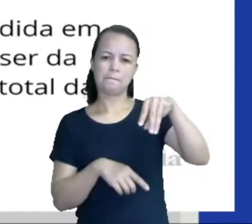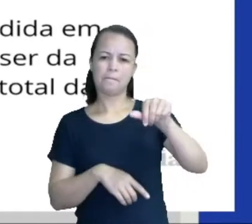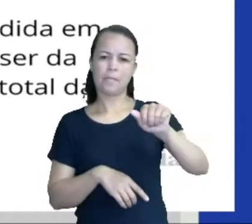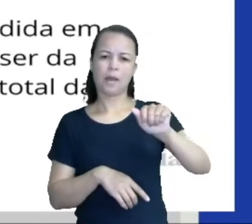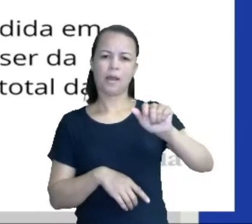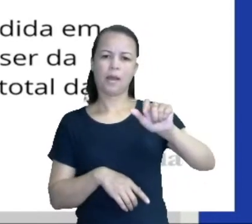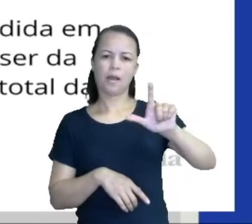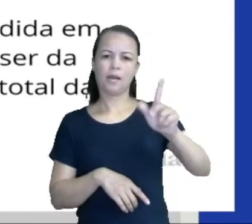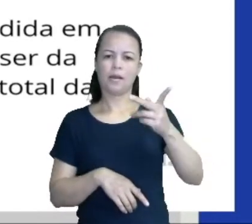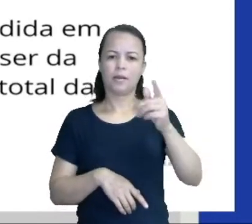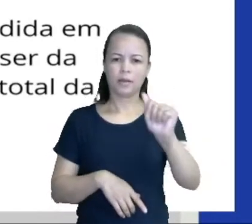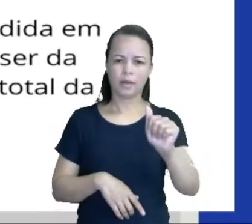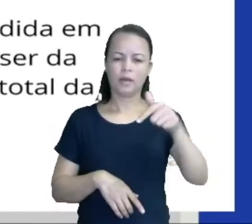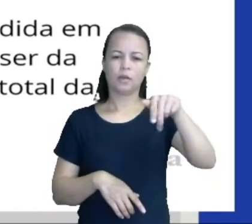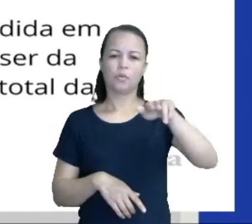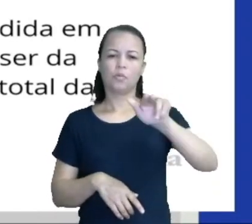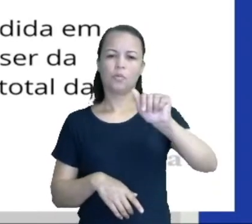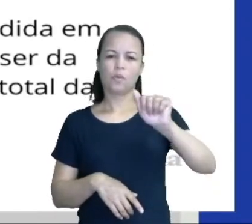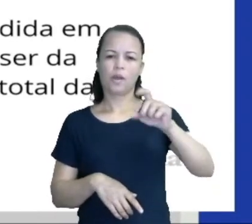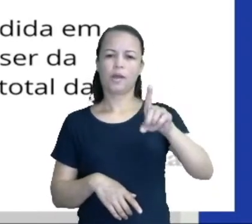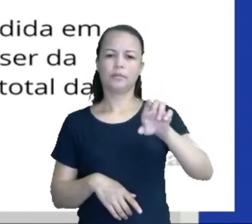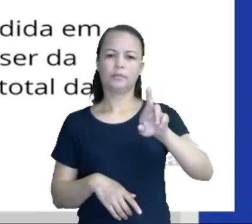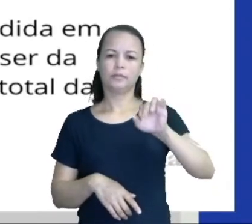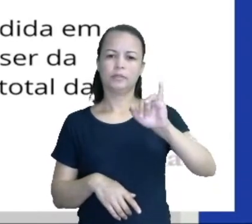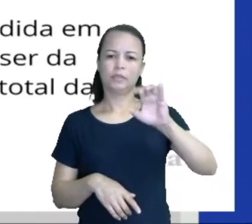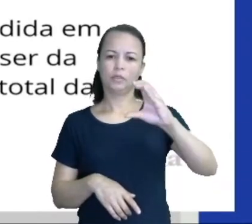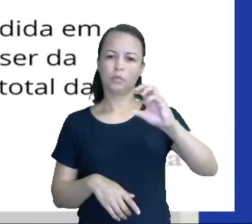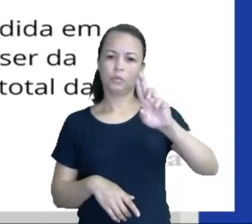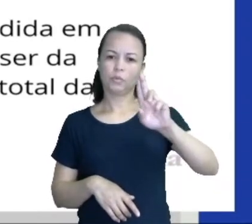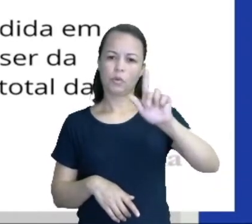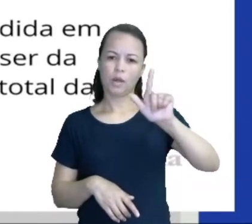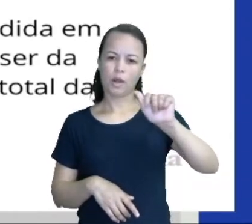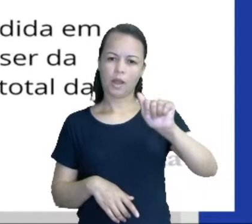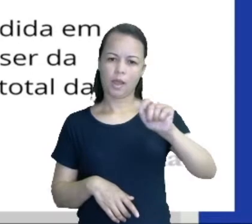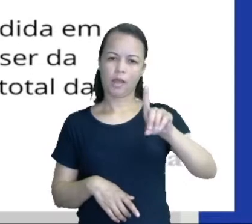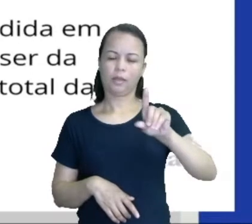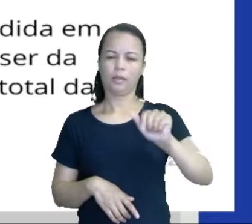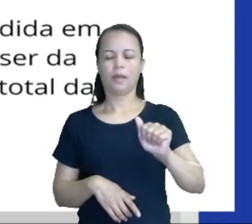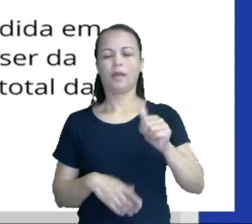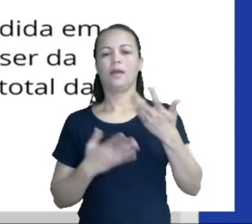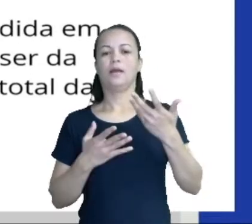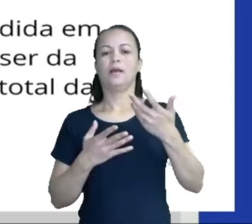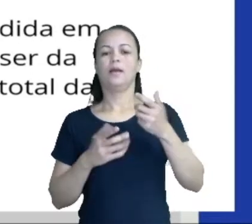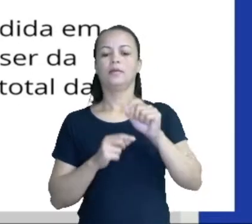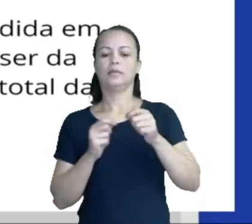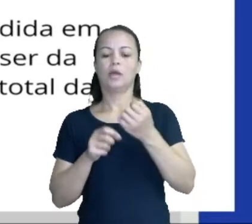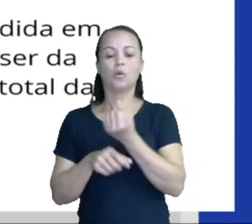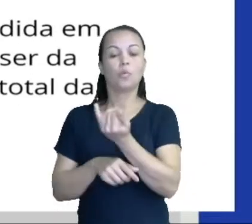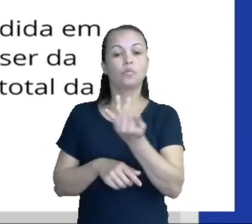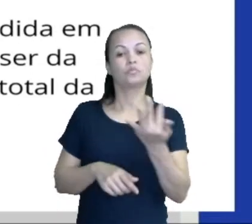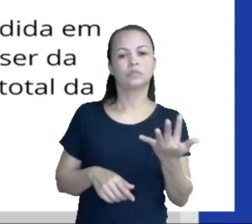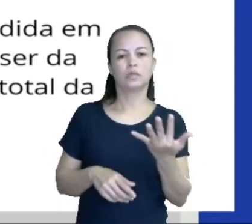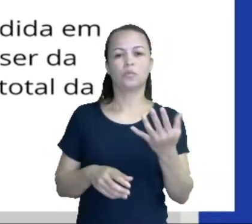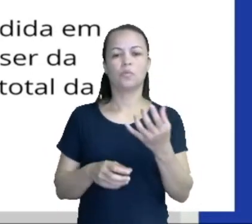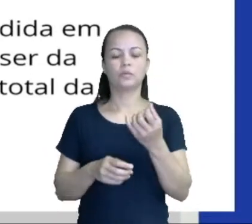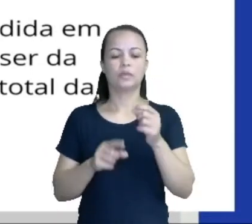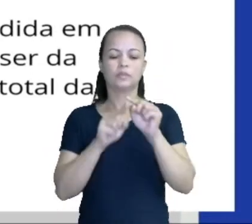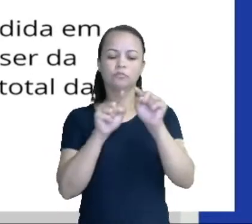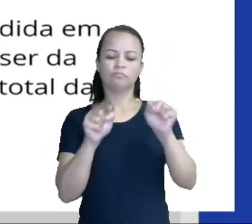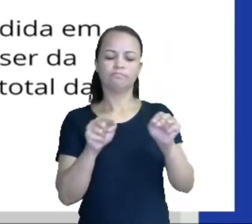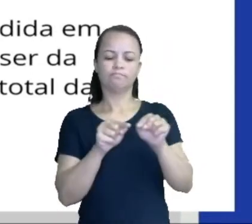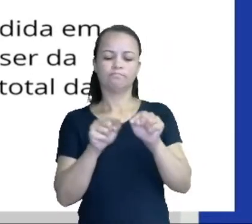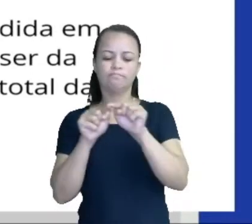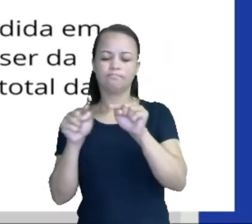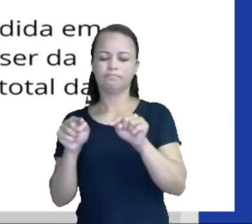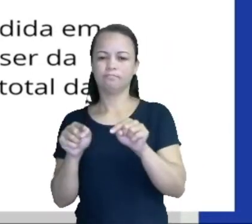área, para você saber a área da figura, é só o quê? Contar a quantidade de quadrinhos